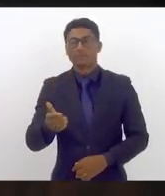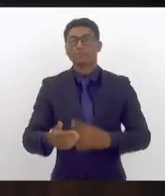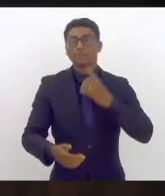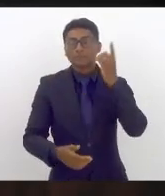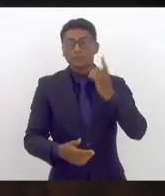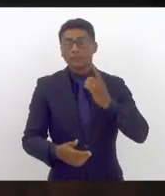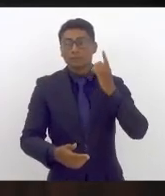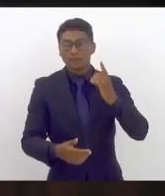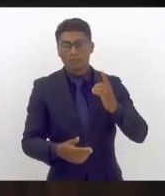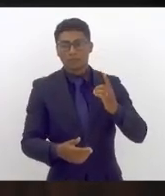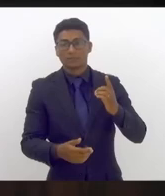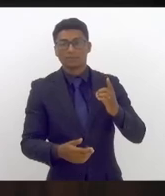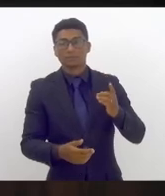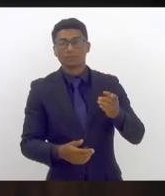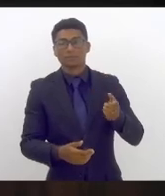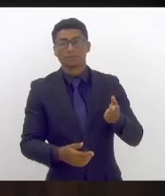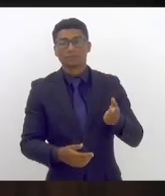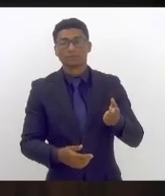deputada eleita